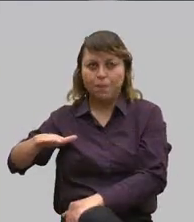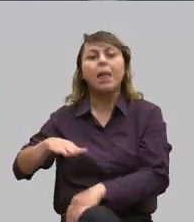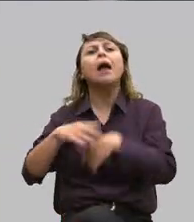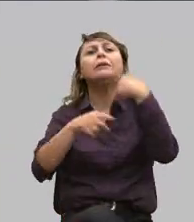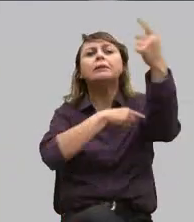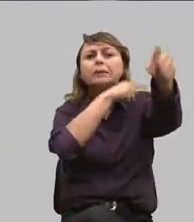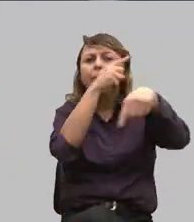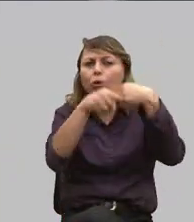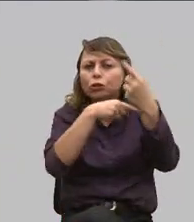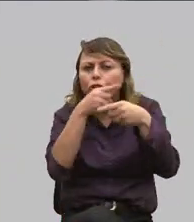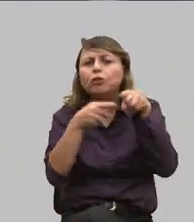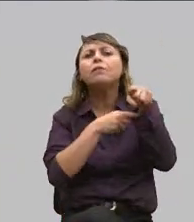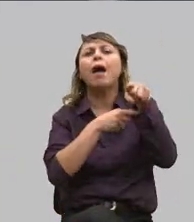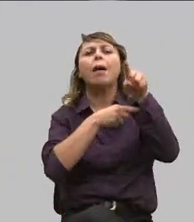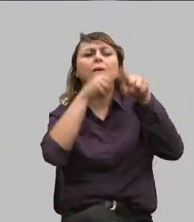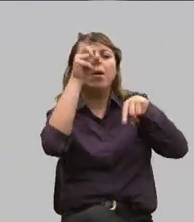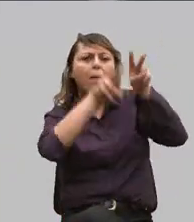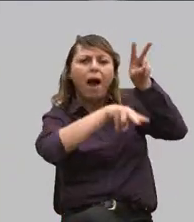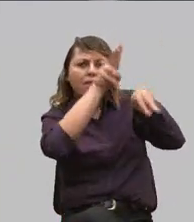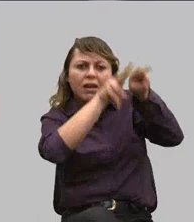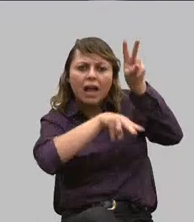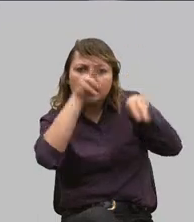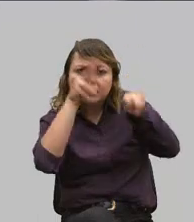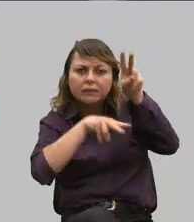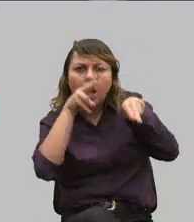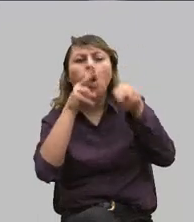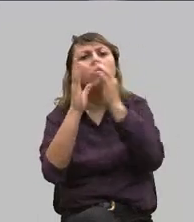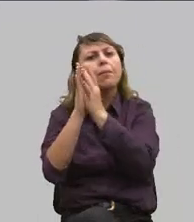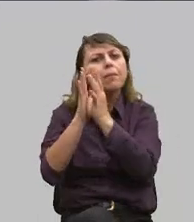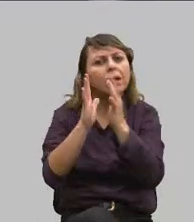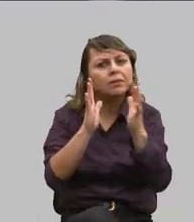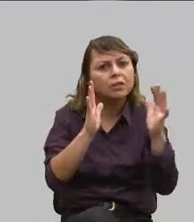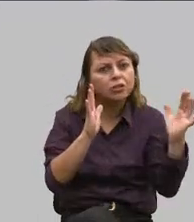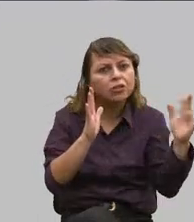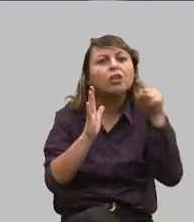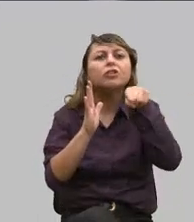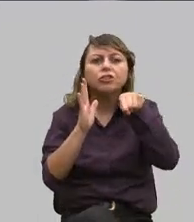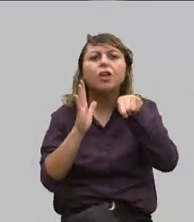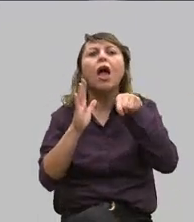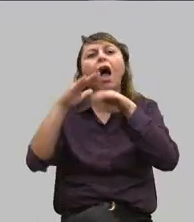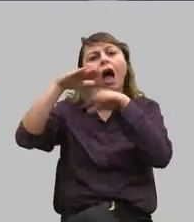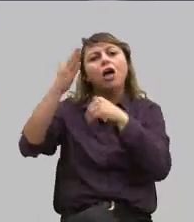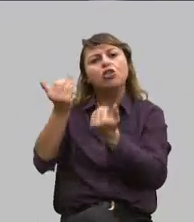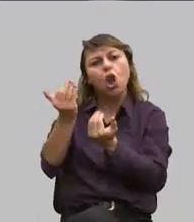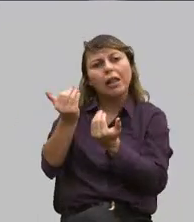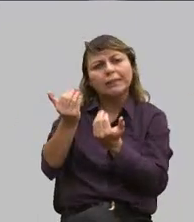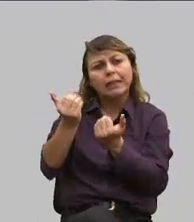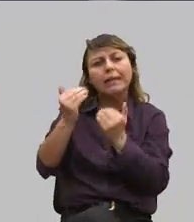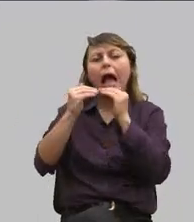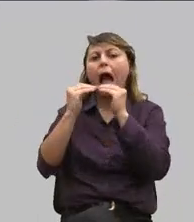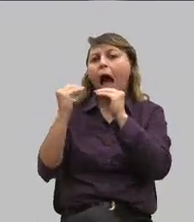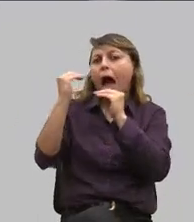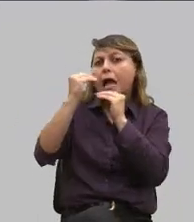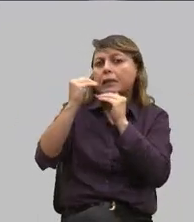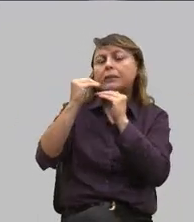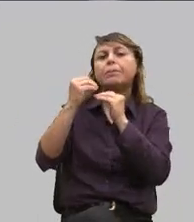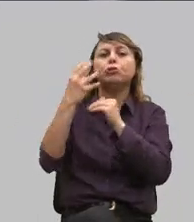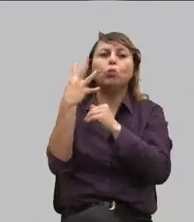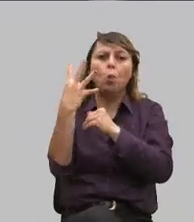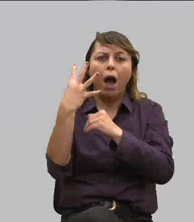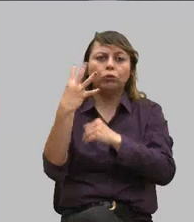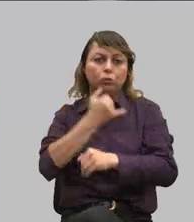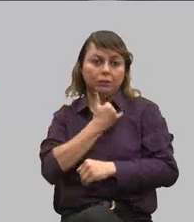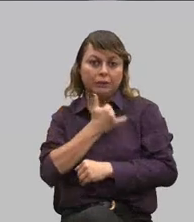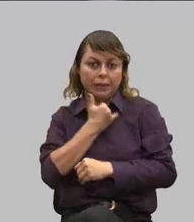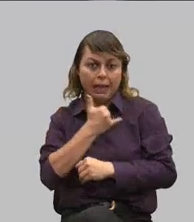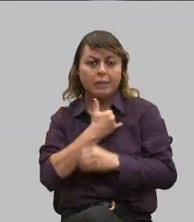instrumento para avaliação da triagem auditiva de adolescentes crianças adolescentes acima de 4 anos a gente começa